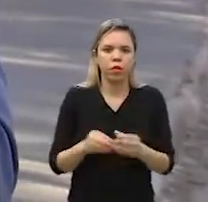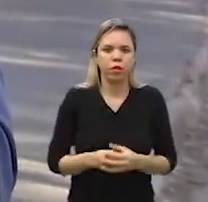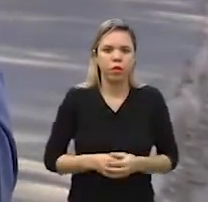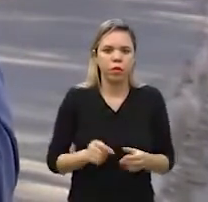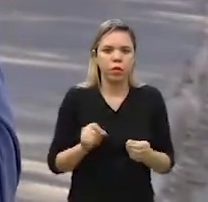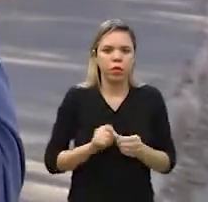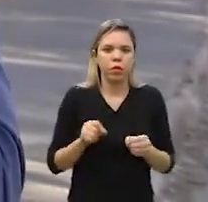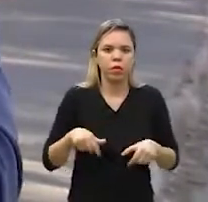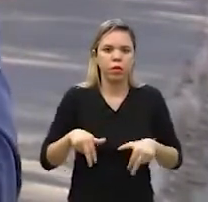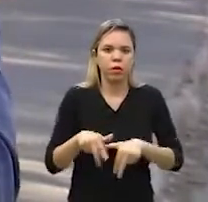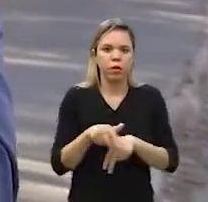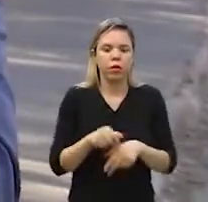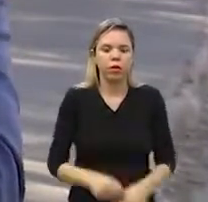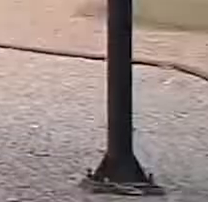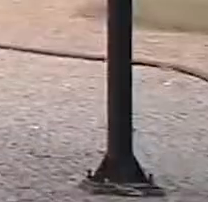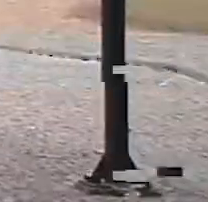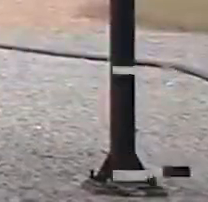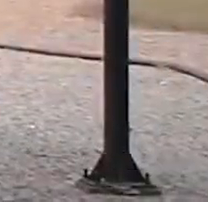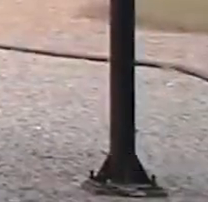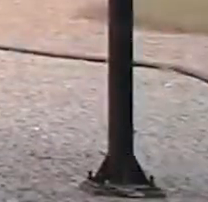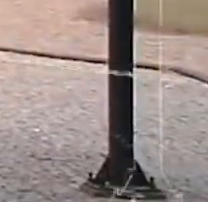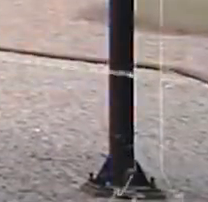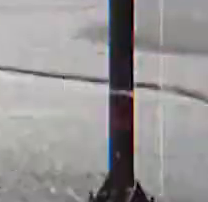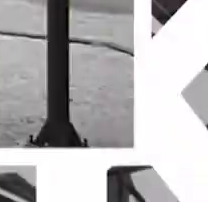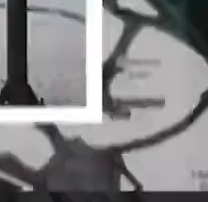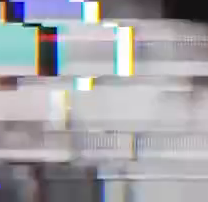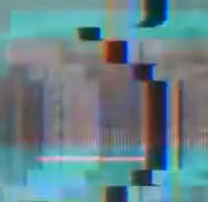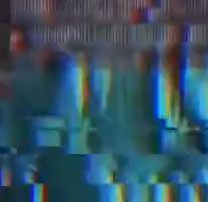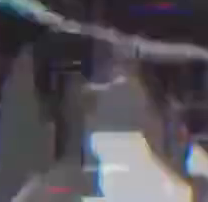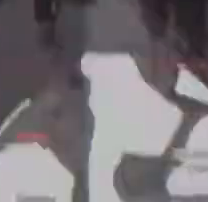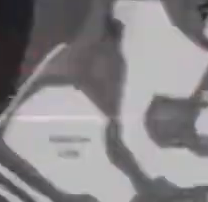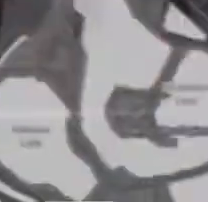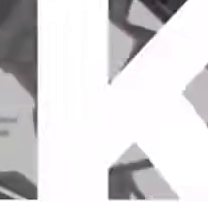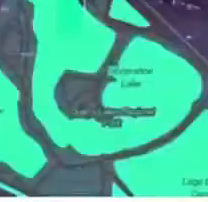semana à noite para fazer sua caminhada e